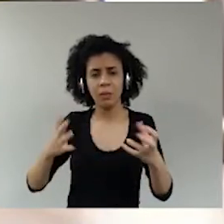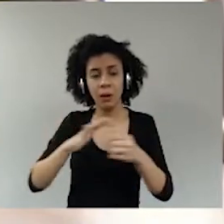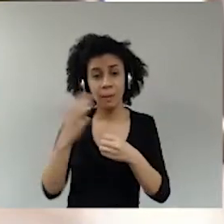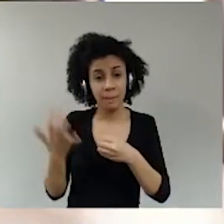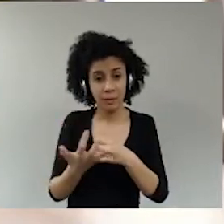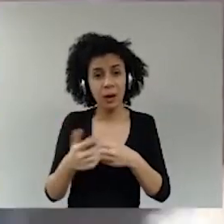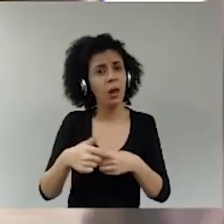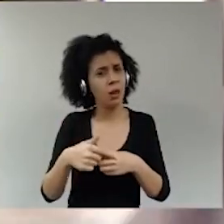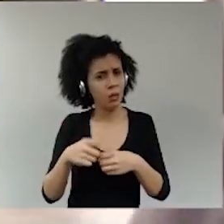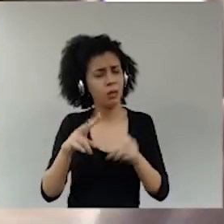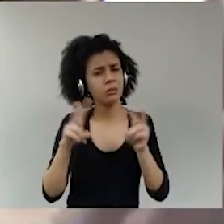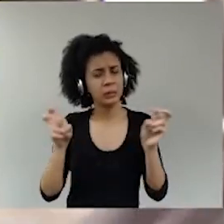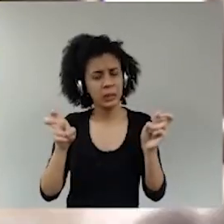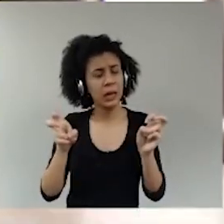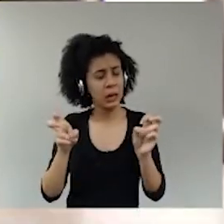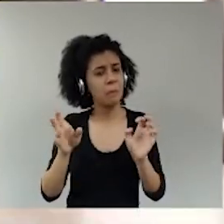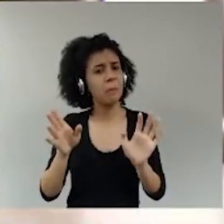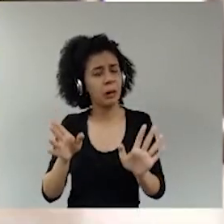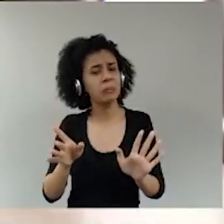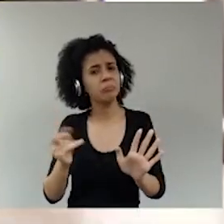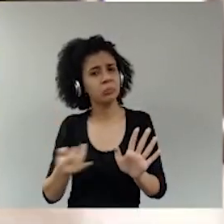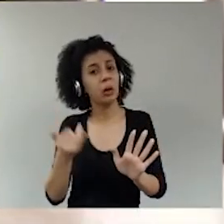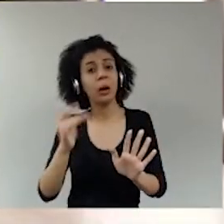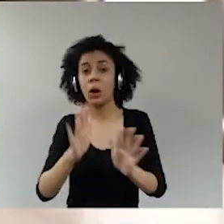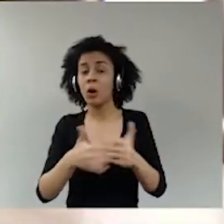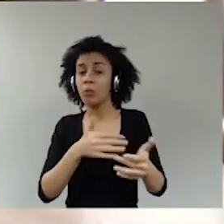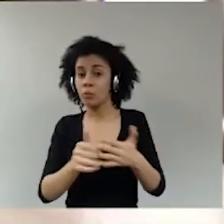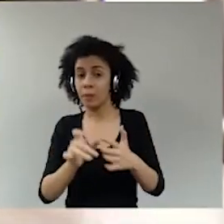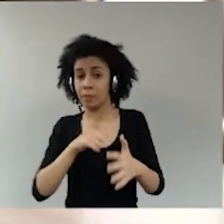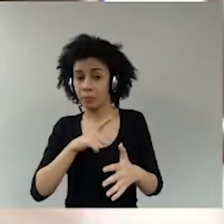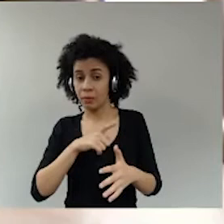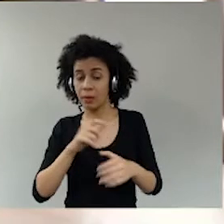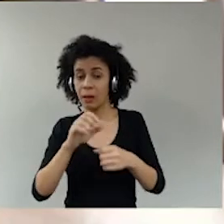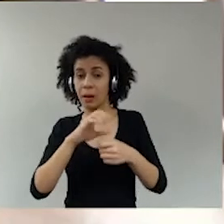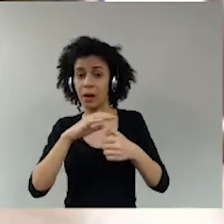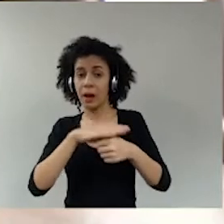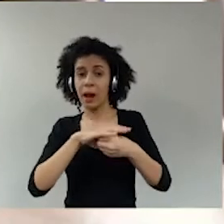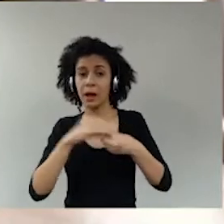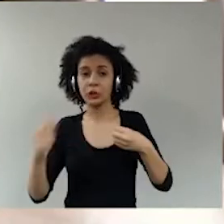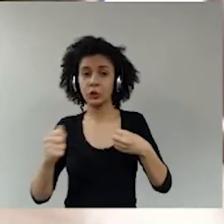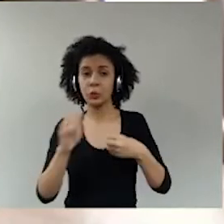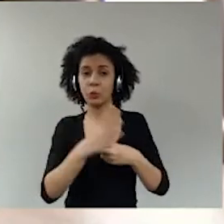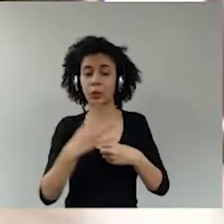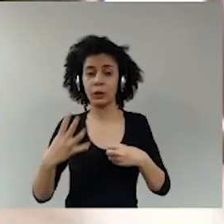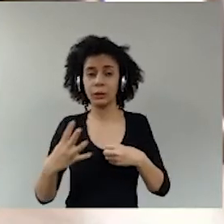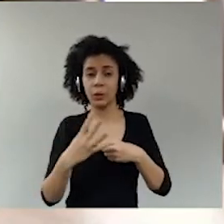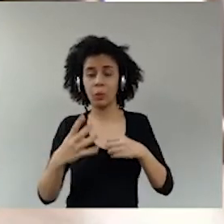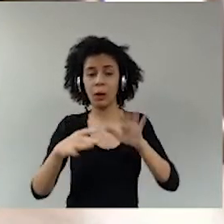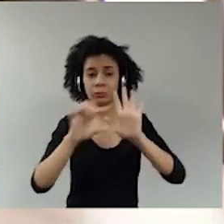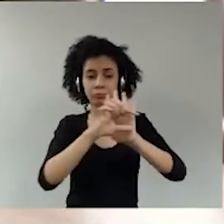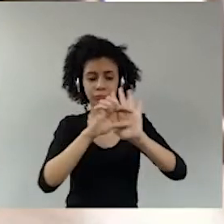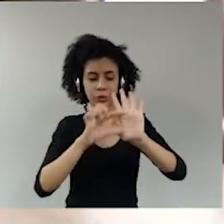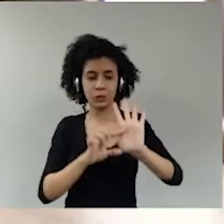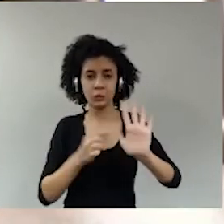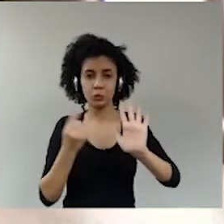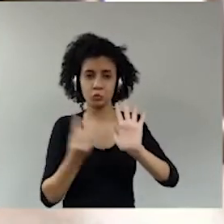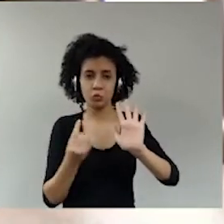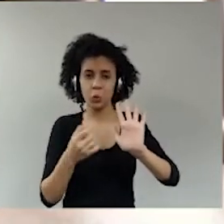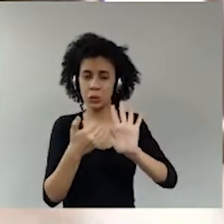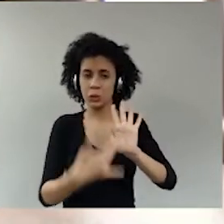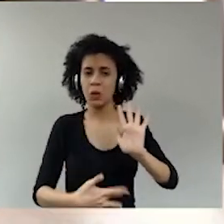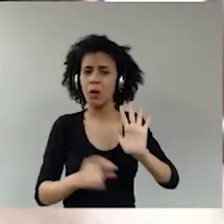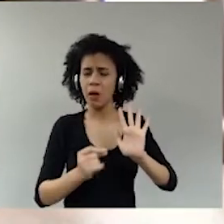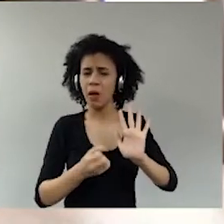sabe que, independentemente do momento, o artigo 44 do Estatuto da Advocacia, em seu inciso 1, é